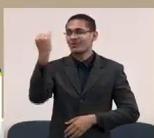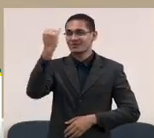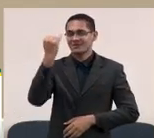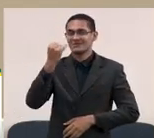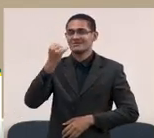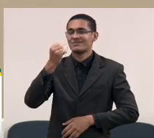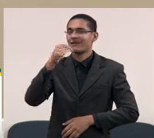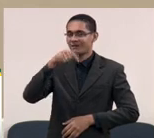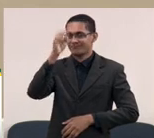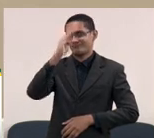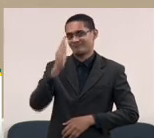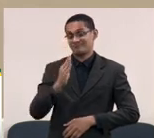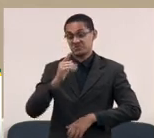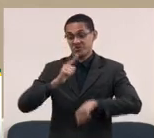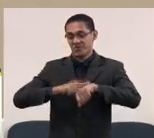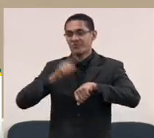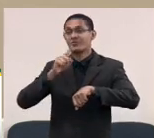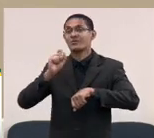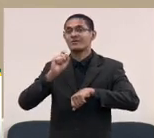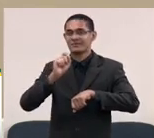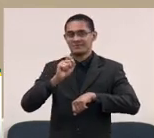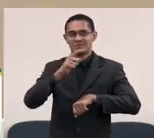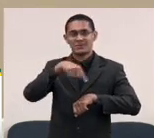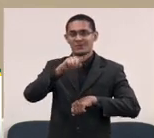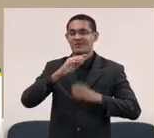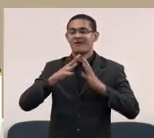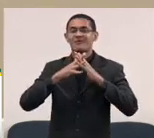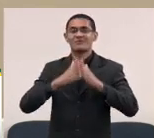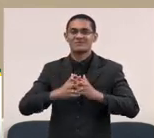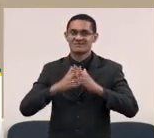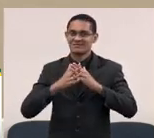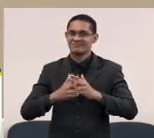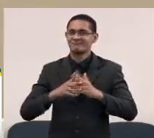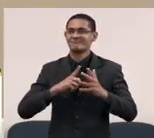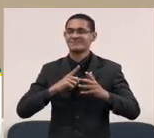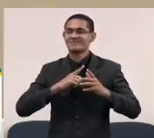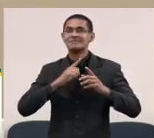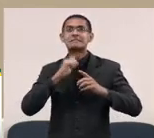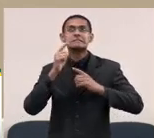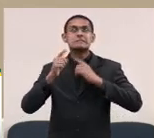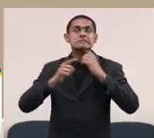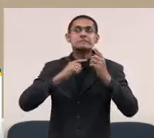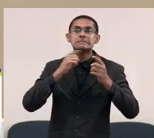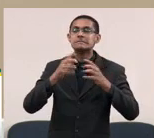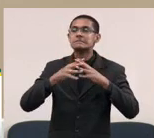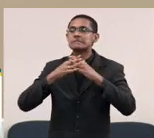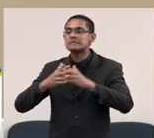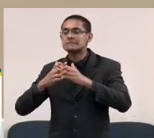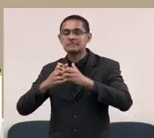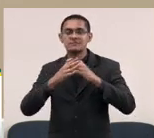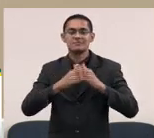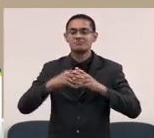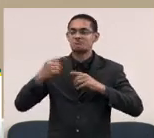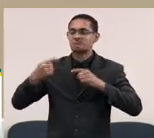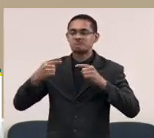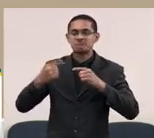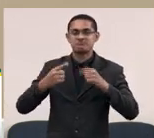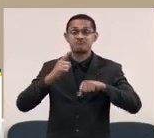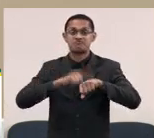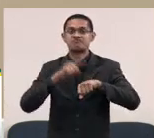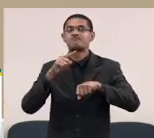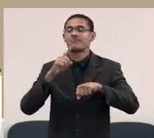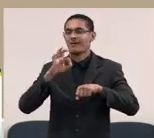brasileiro, um momento cheio de incertezas, cheio de conflitos, um momento de tempos